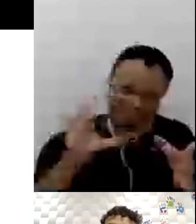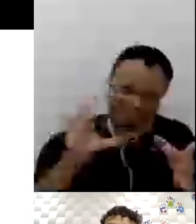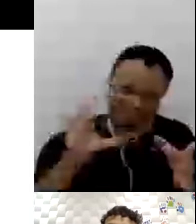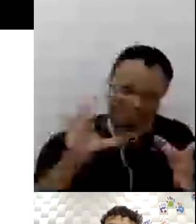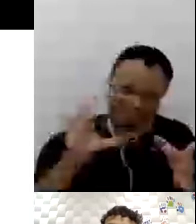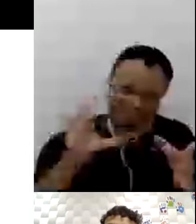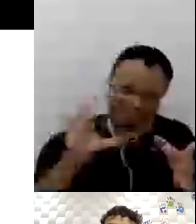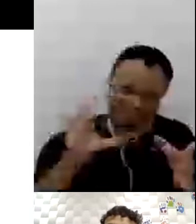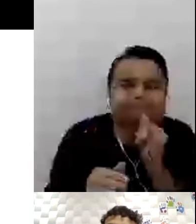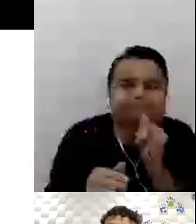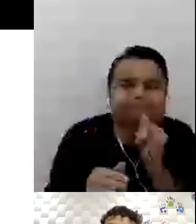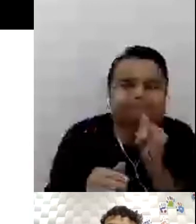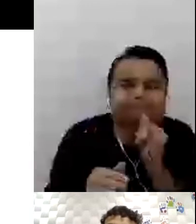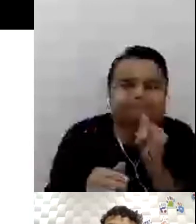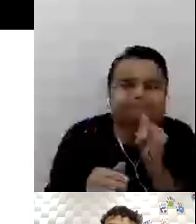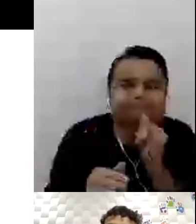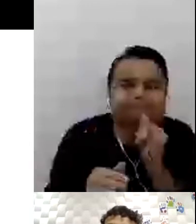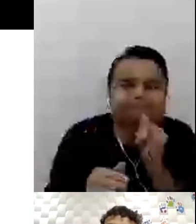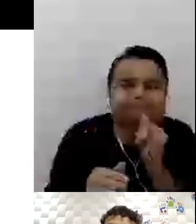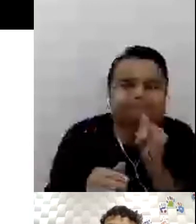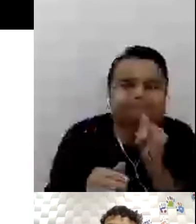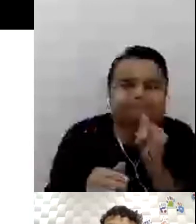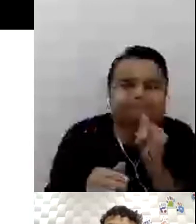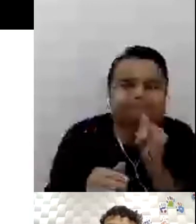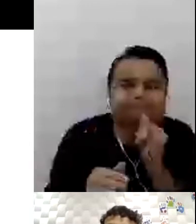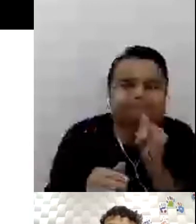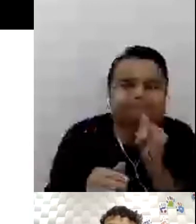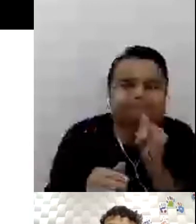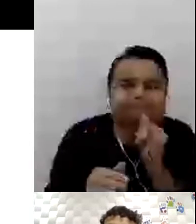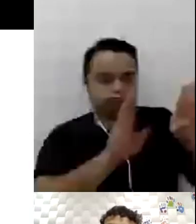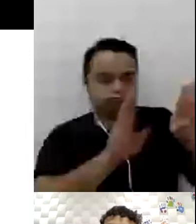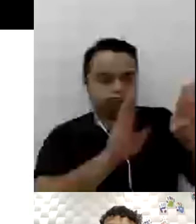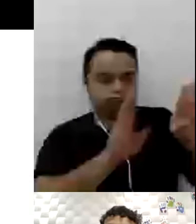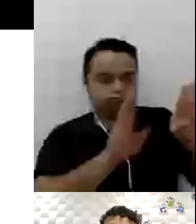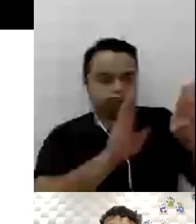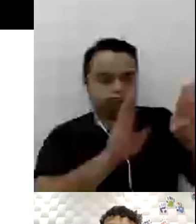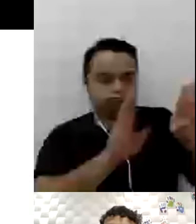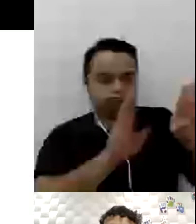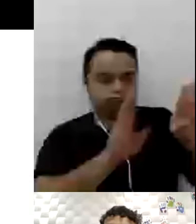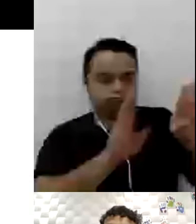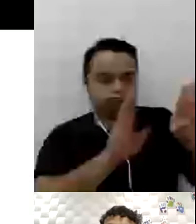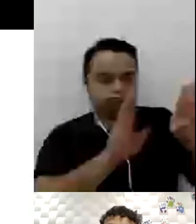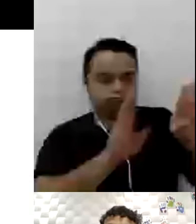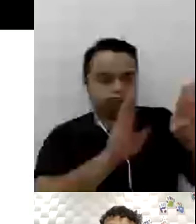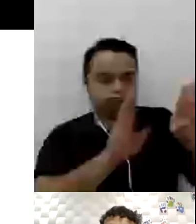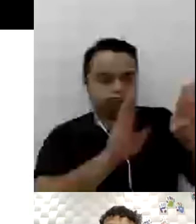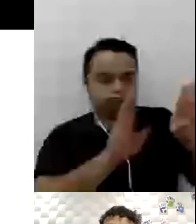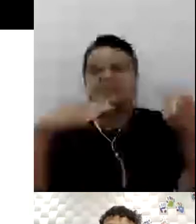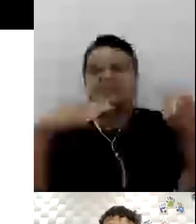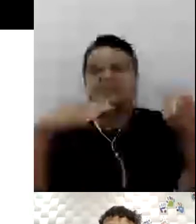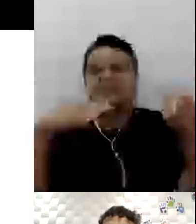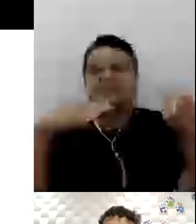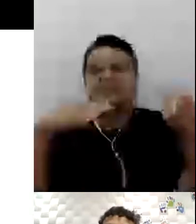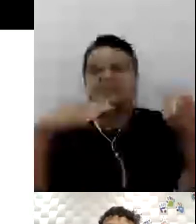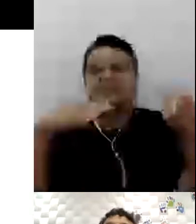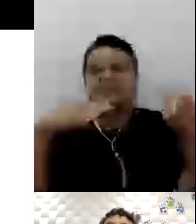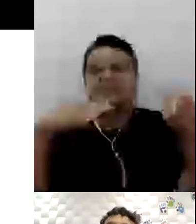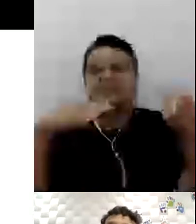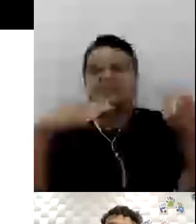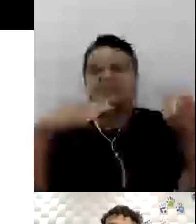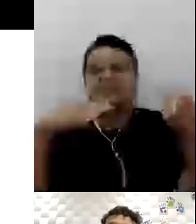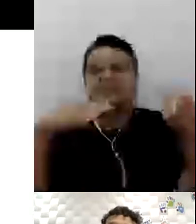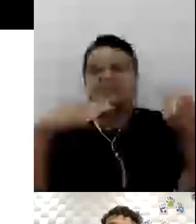a leitura de um crachá para verificação do acesso de uma porta, talvez você não precise de um servidor. Então, você pode atuar isso utilizando um